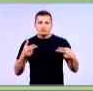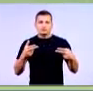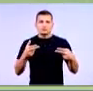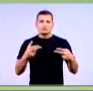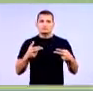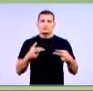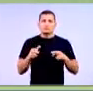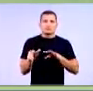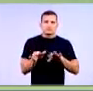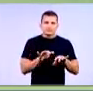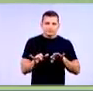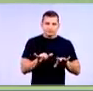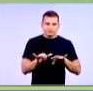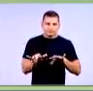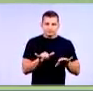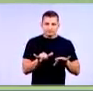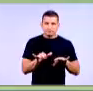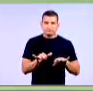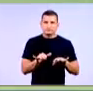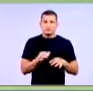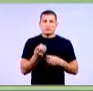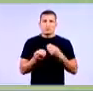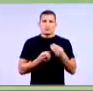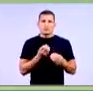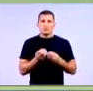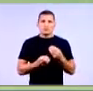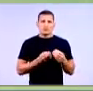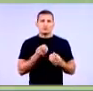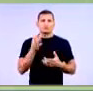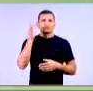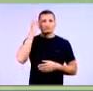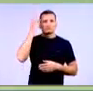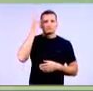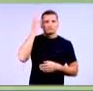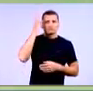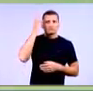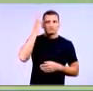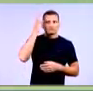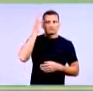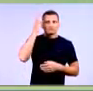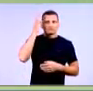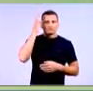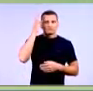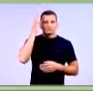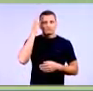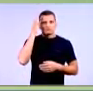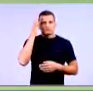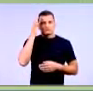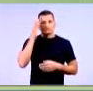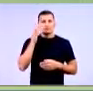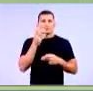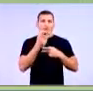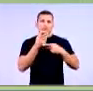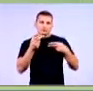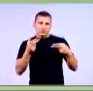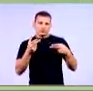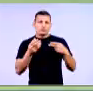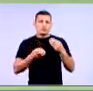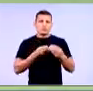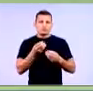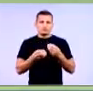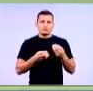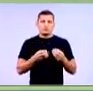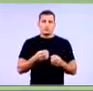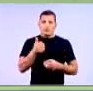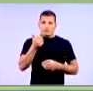programação orientada a objetos, né? E como é que essa filosofia, né, de orientação a objetos funciona? Primeiro,